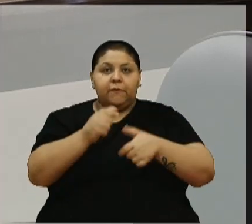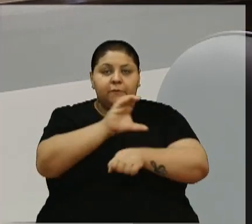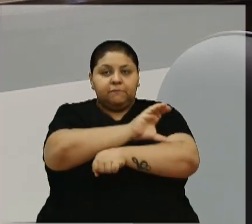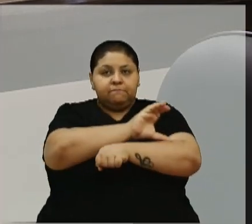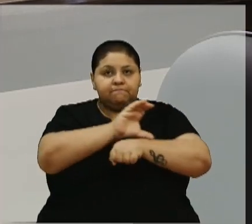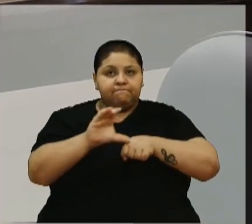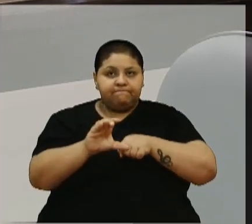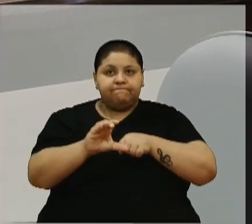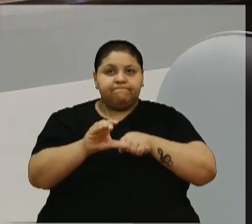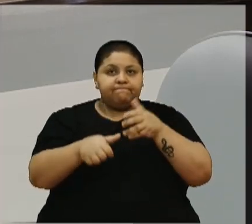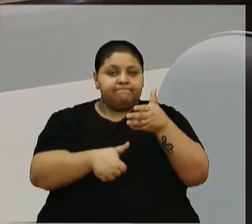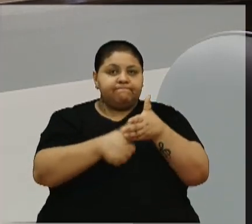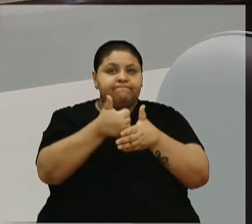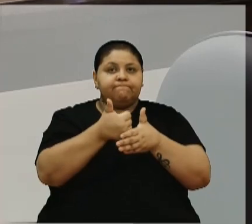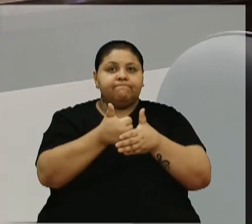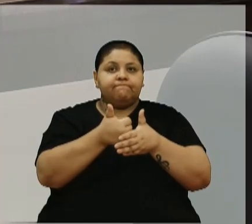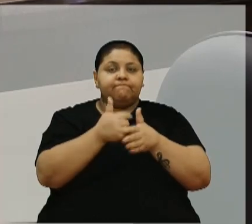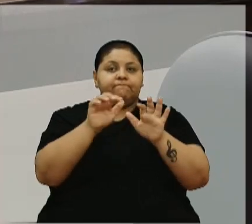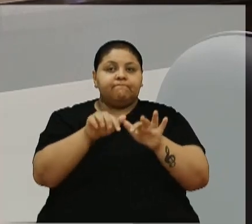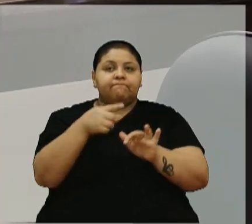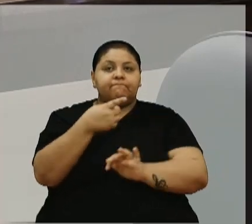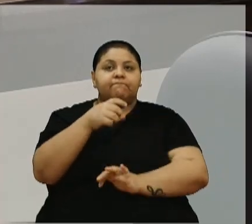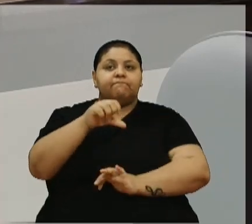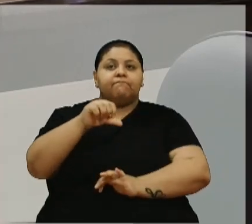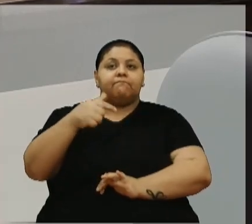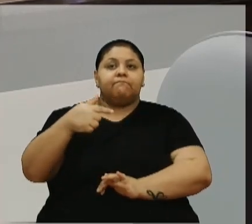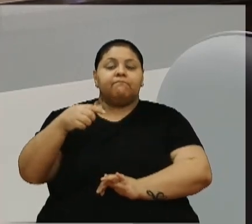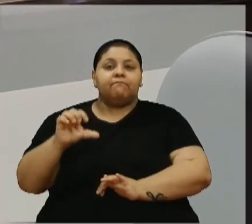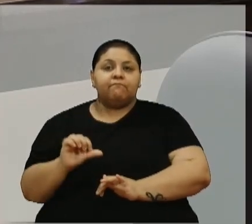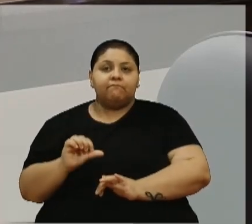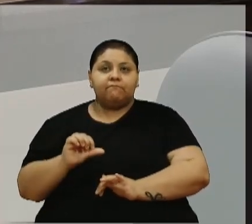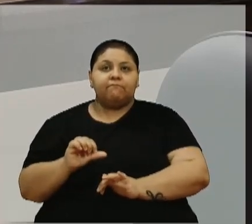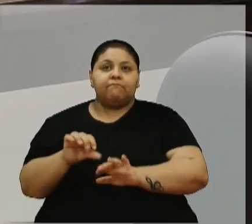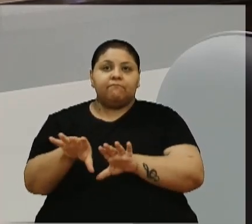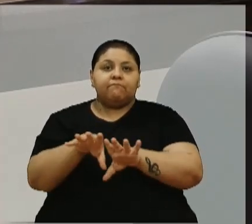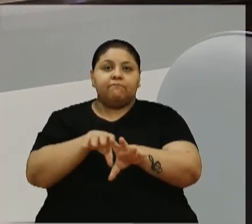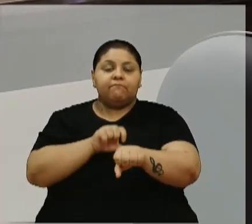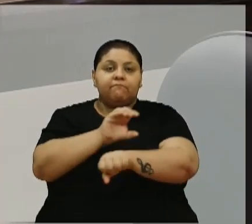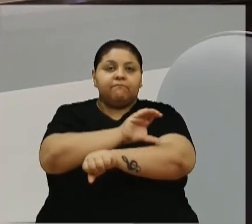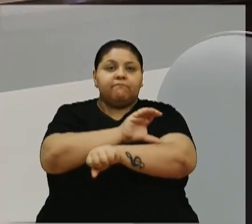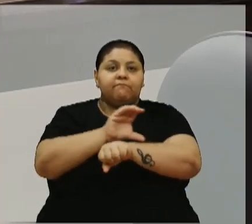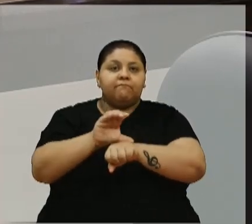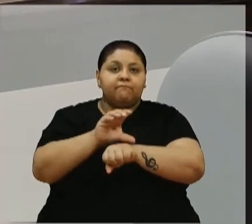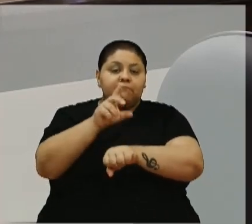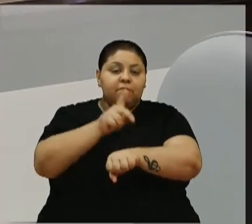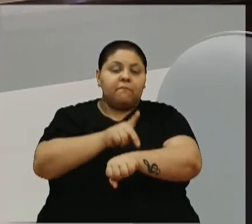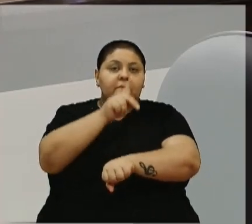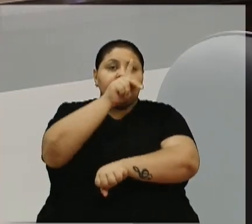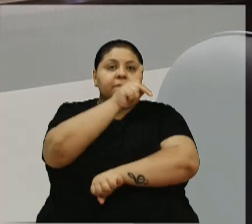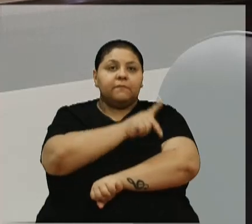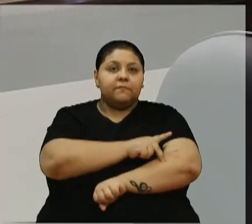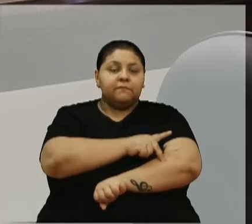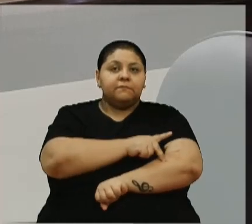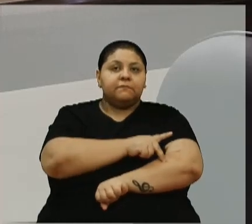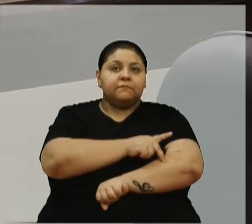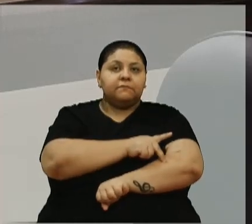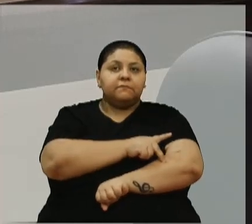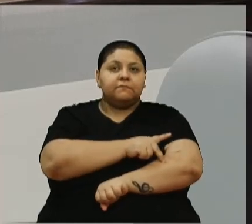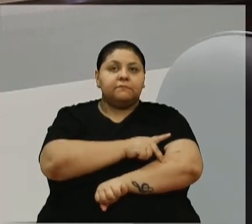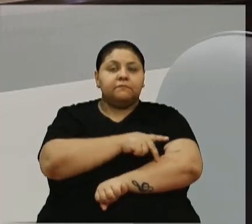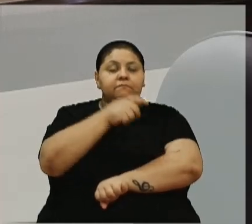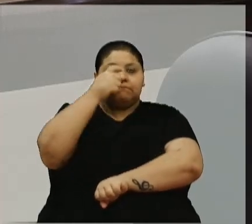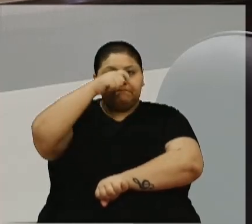aperfeiçoamento que culminaram em 1979 com a graduação no curso de Pedagogia pela Universidade